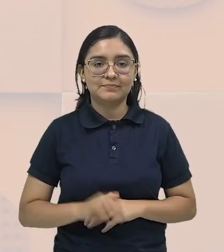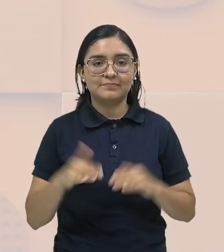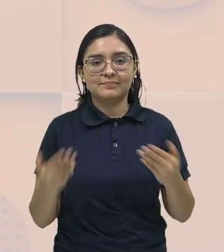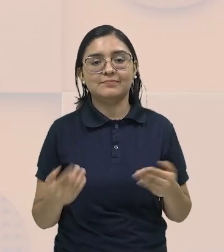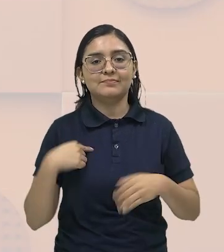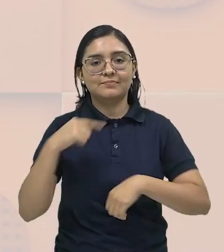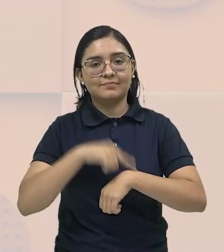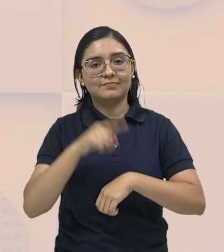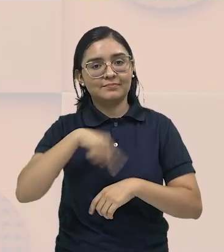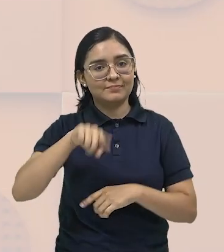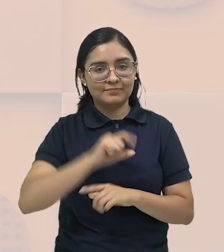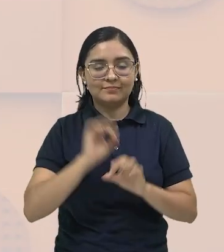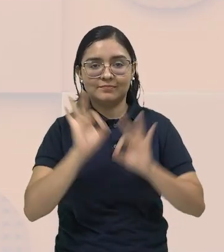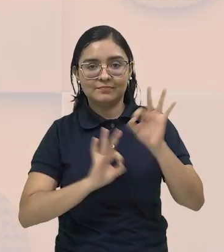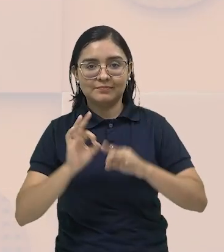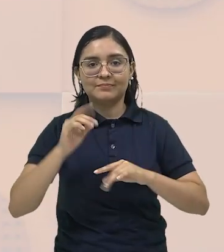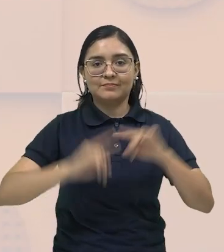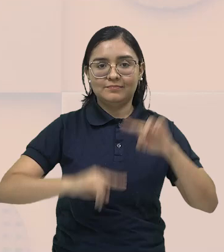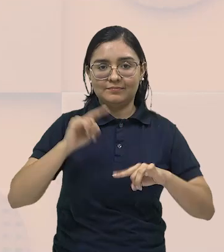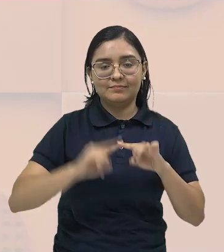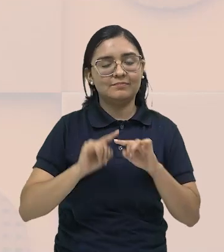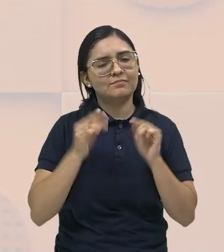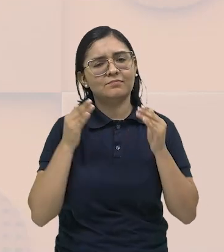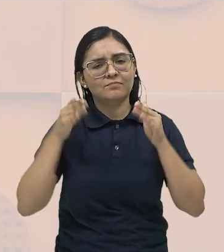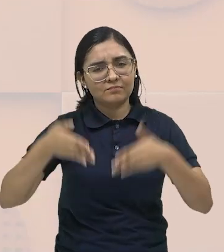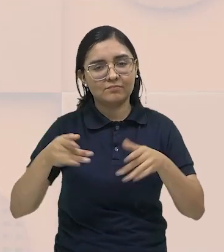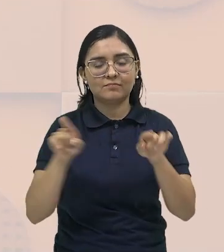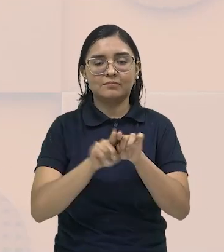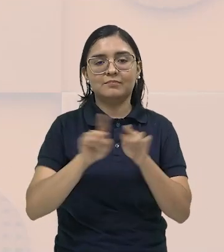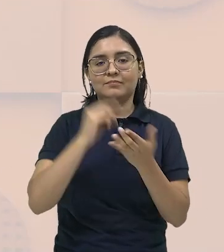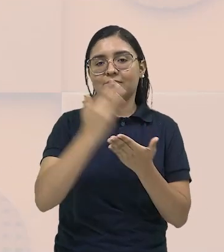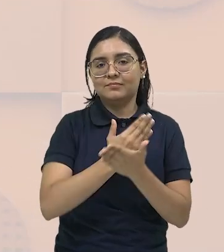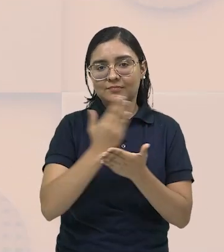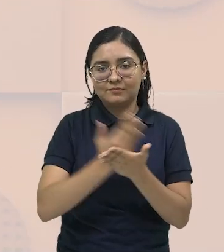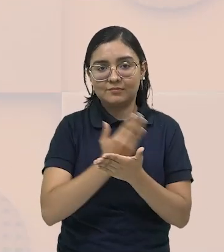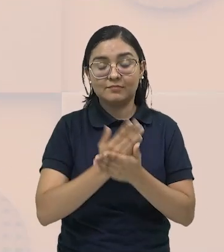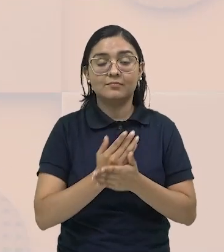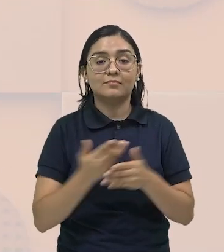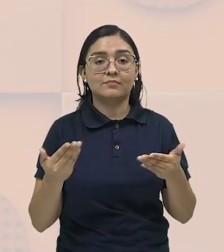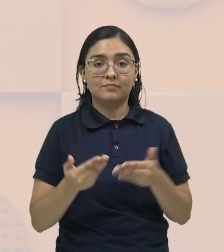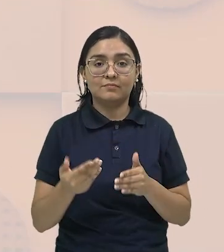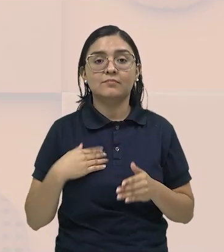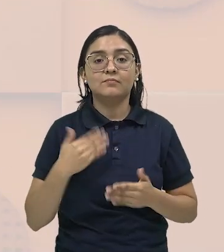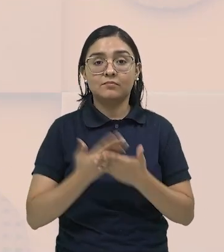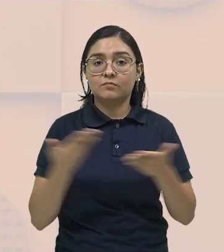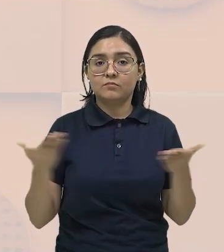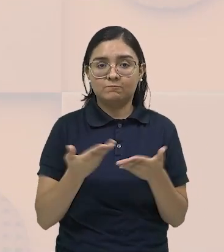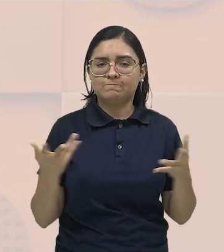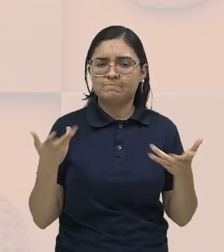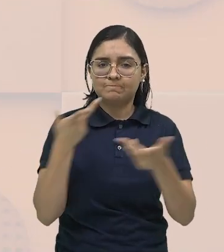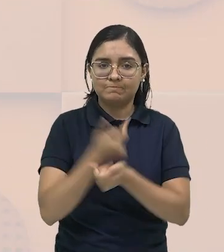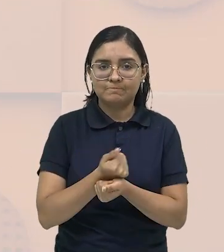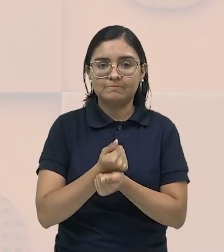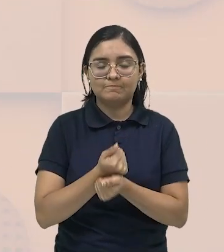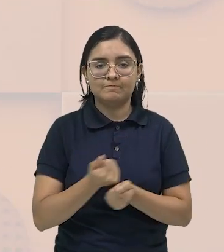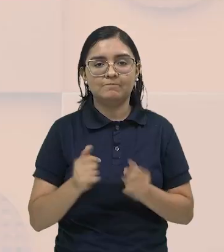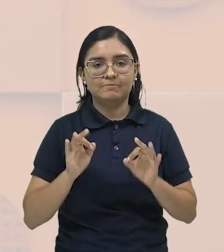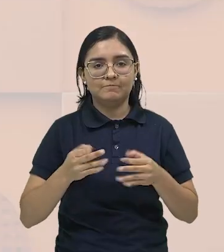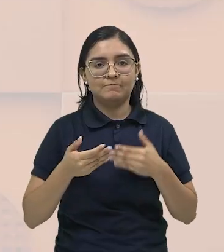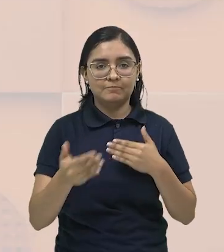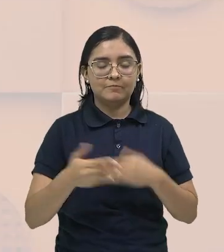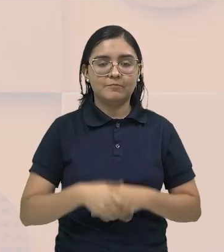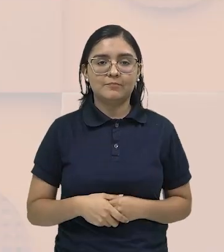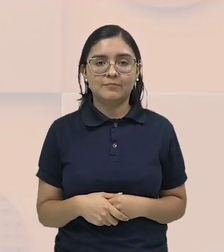você separa o seu material, se concentra, pega o seu caderninho de anotação, porque a aula de hoje vai ser incrível. Então vamos à